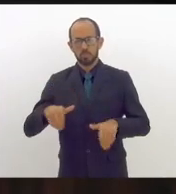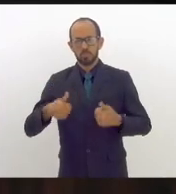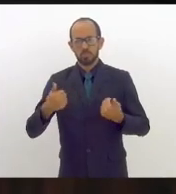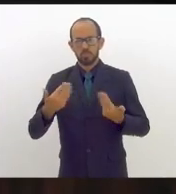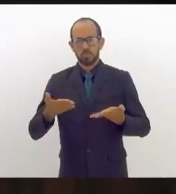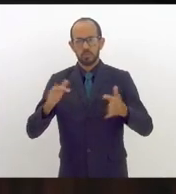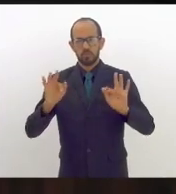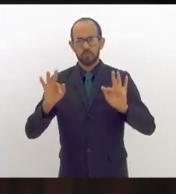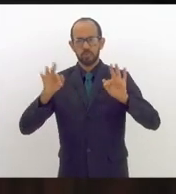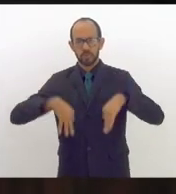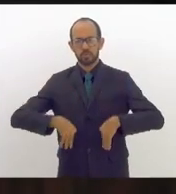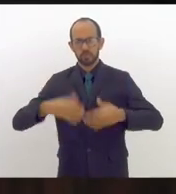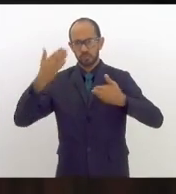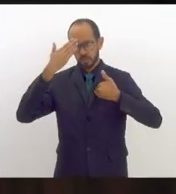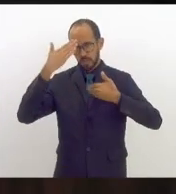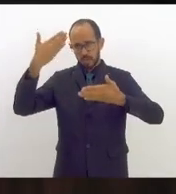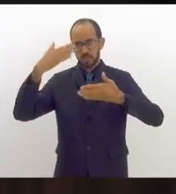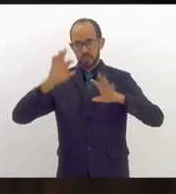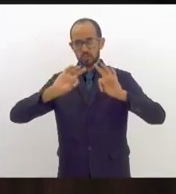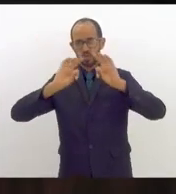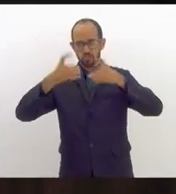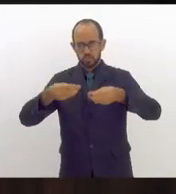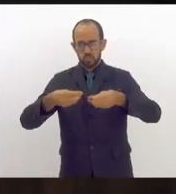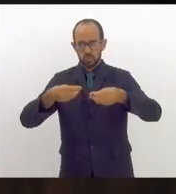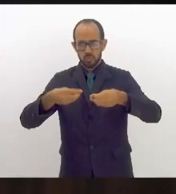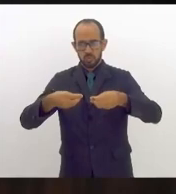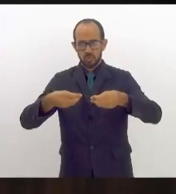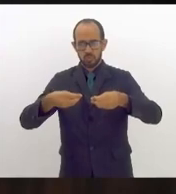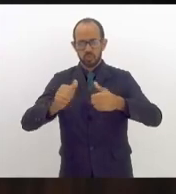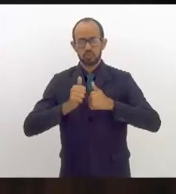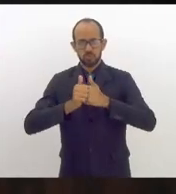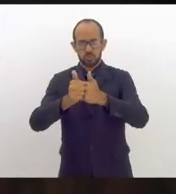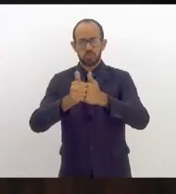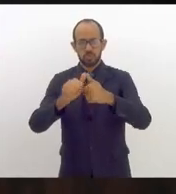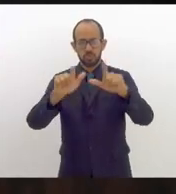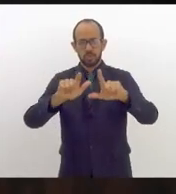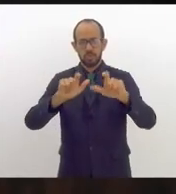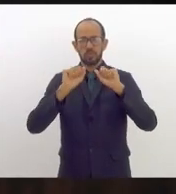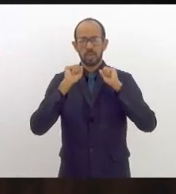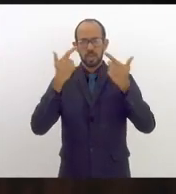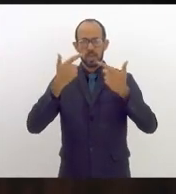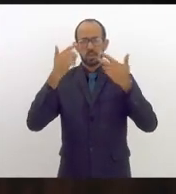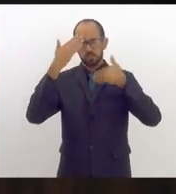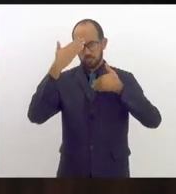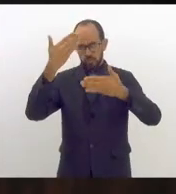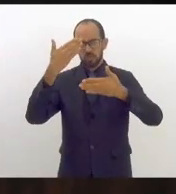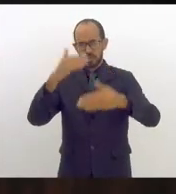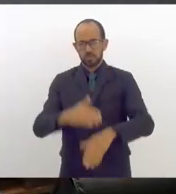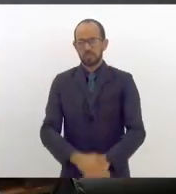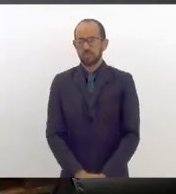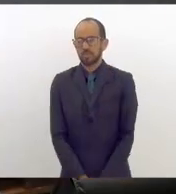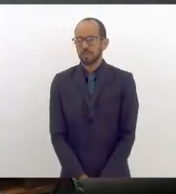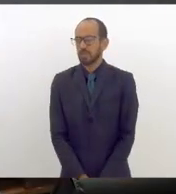encerramos agradecendo a todas e todos que nos acompanham pela TV Alerta Muito obrigado